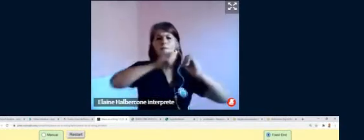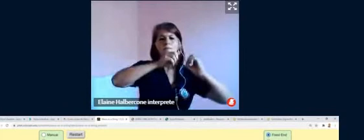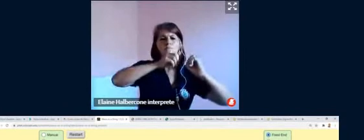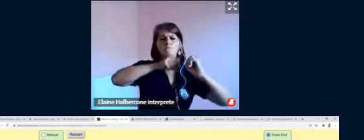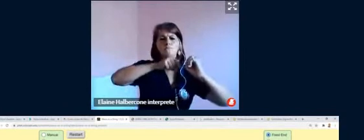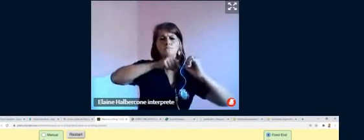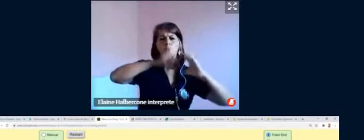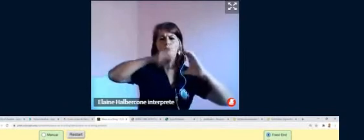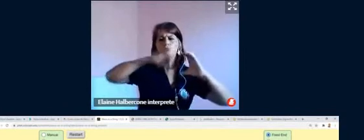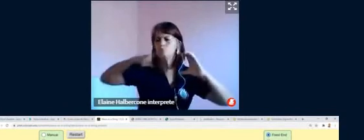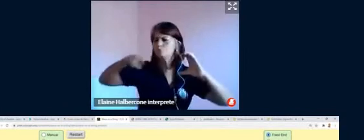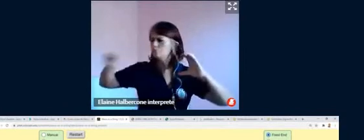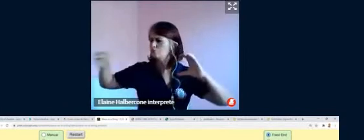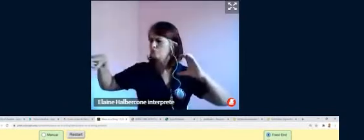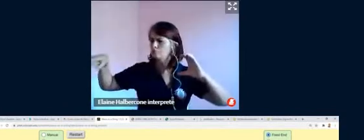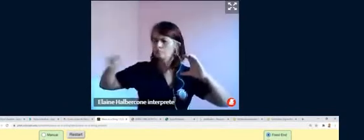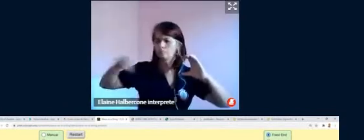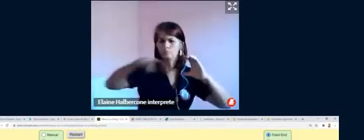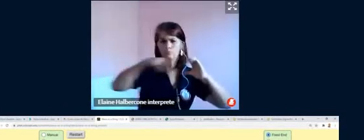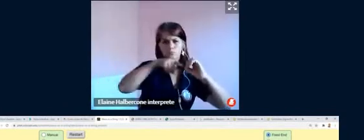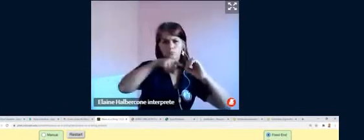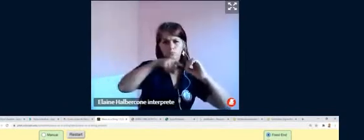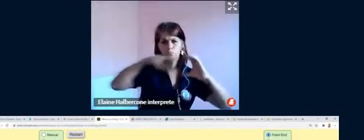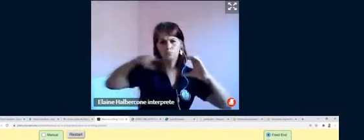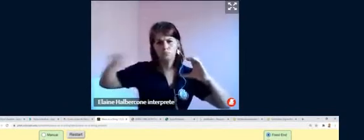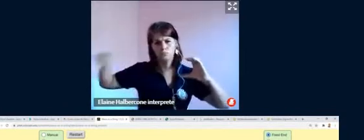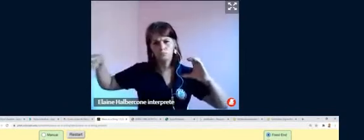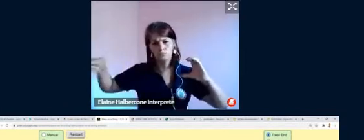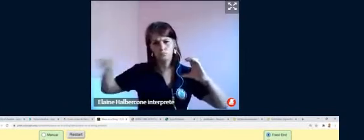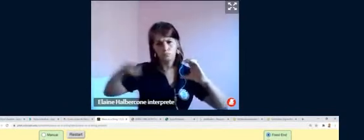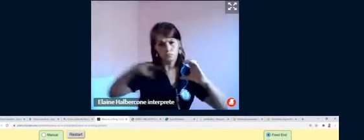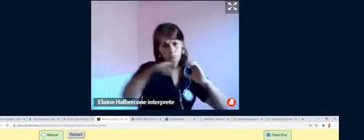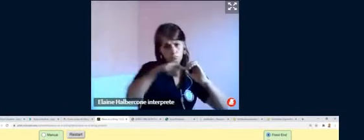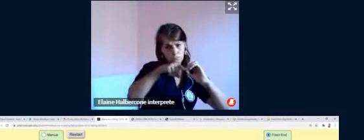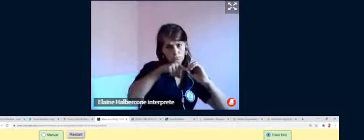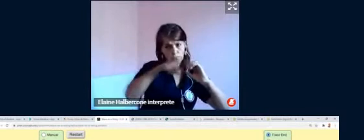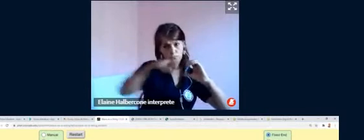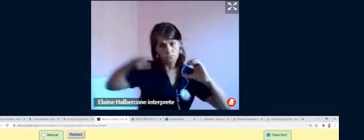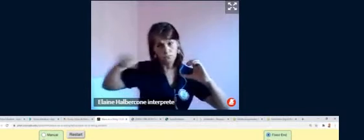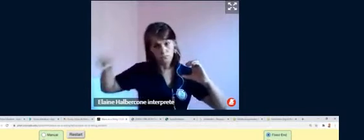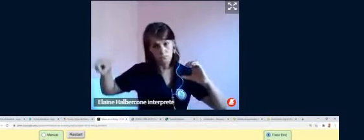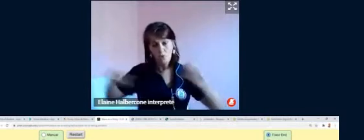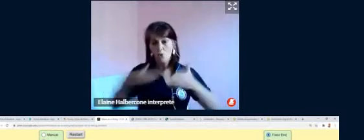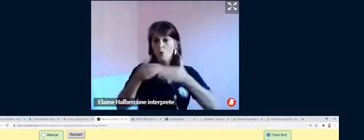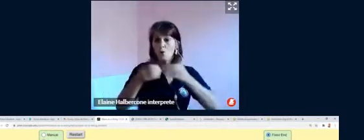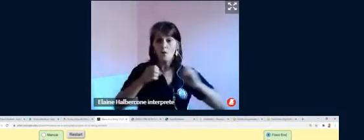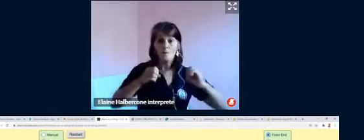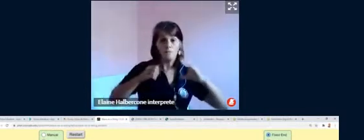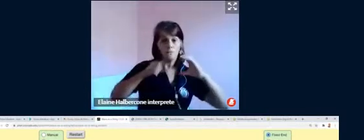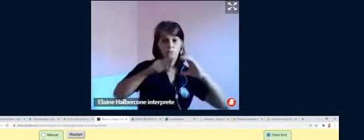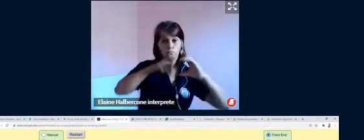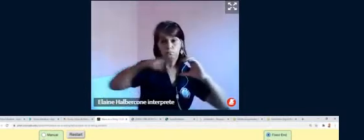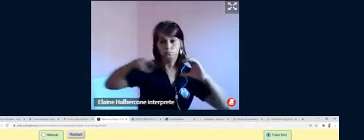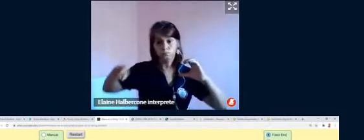infinita. Porque na nossa vida real, é isso que acontece. Qualquer pulso que você provoque,